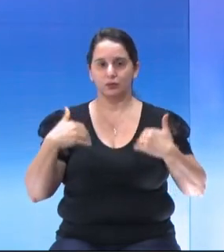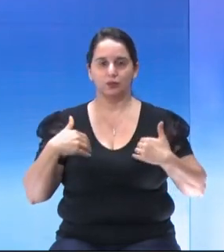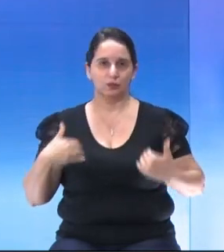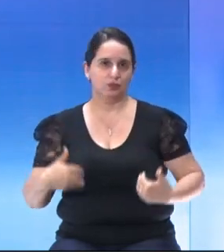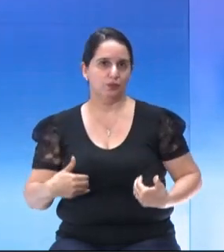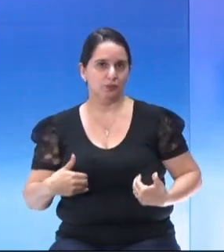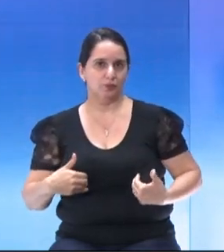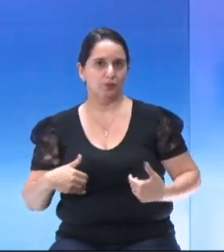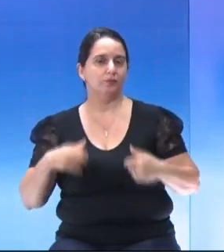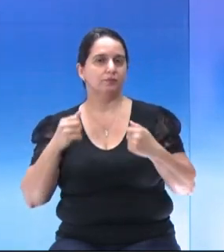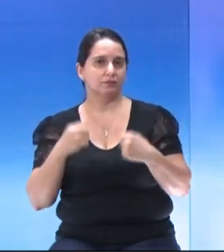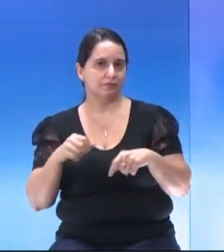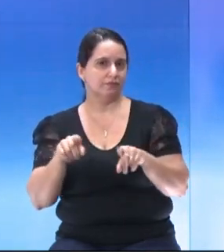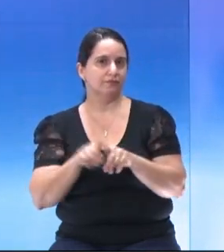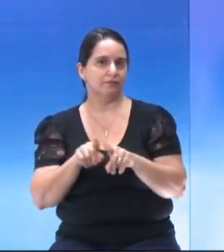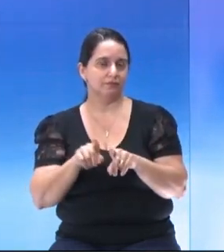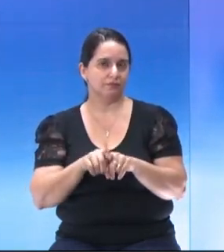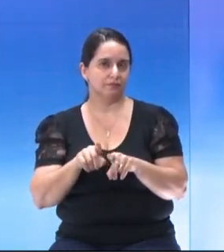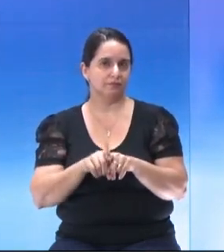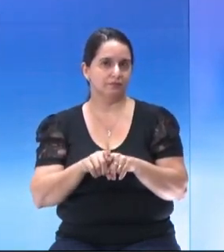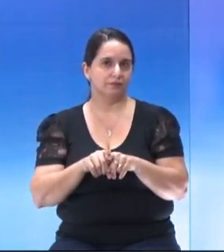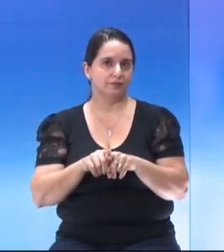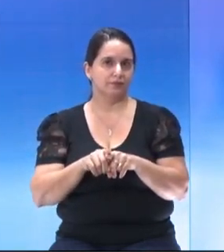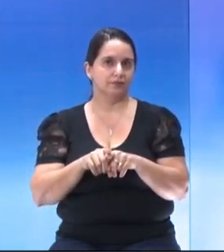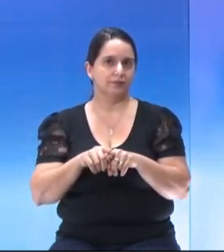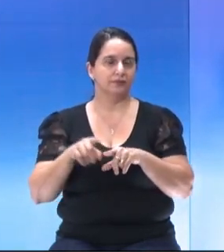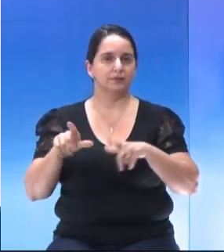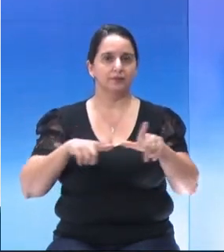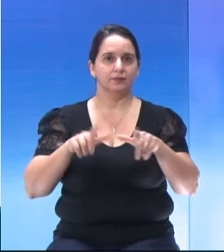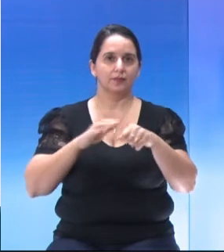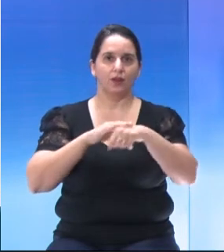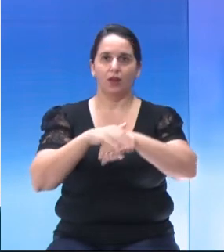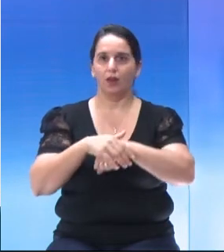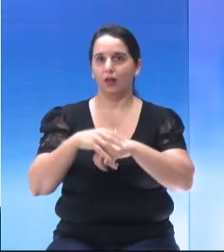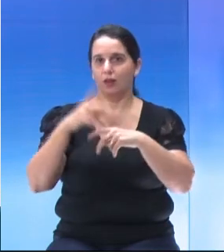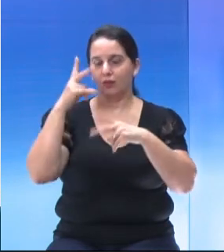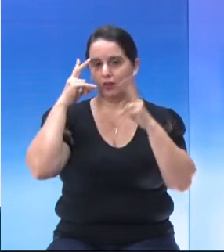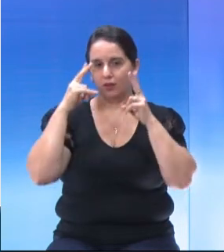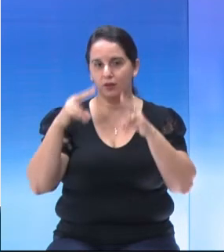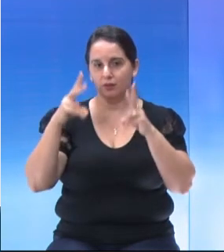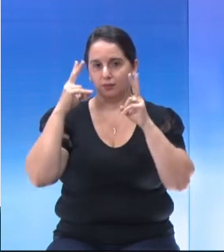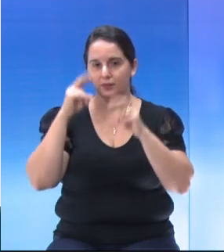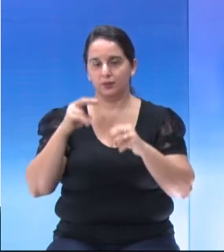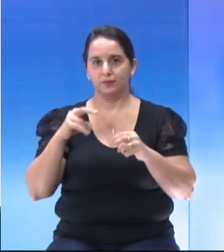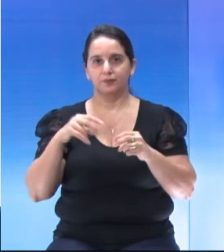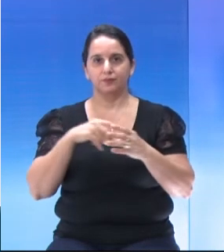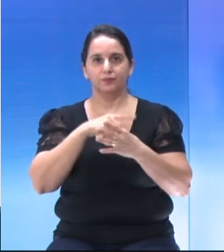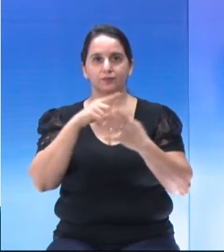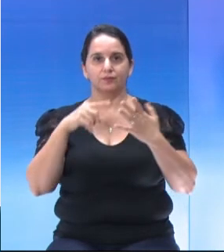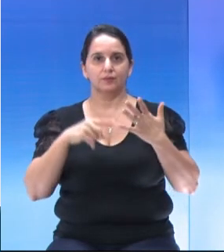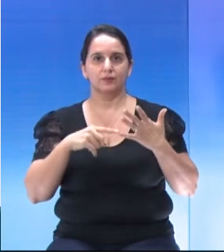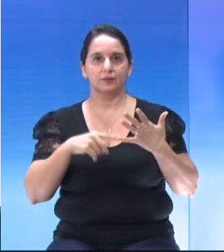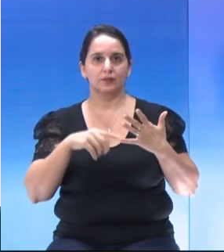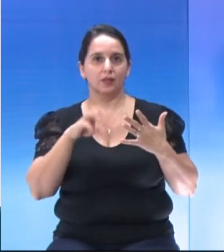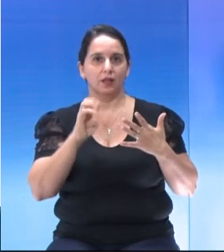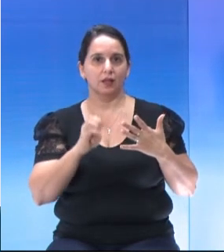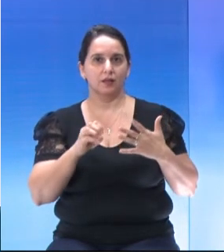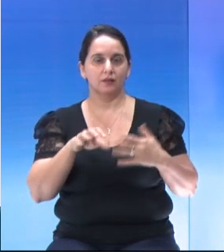conseguissem, eles poderiam fazer suas atividades à noite tranquilamente, tá certo? Letra E, respiração realizada por